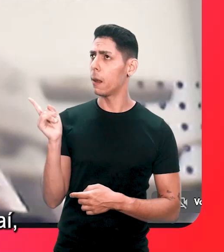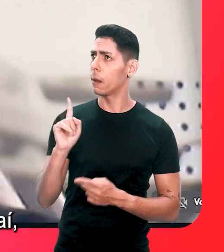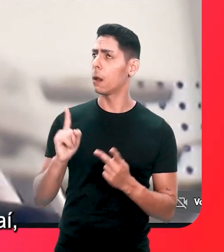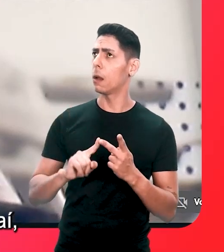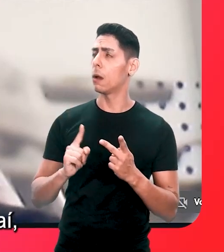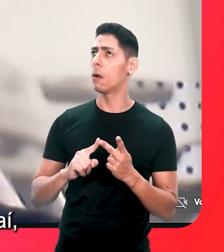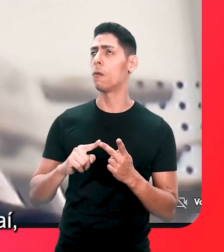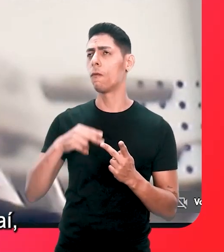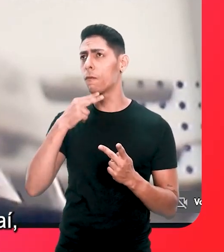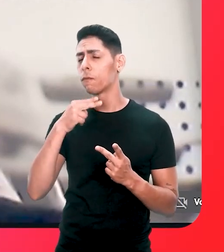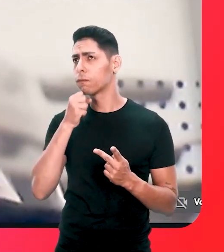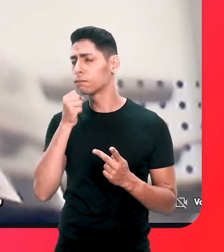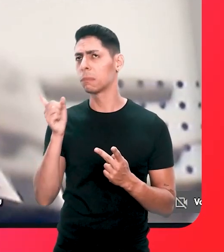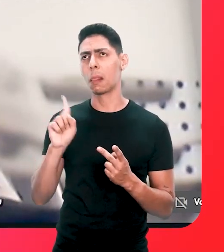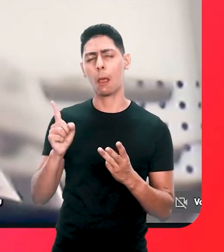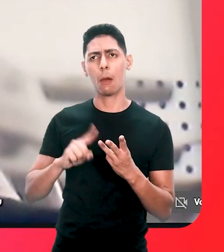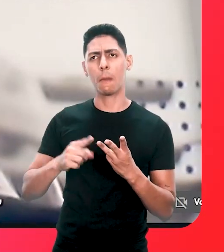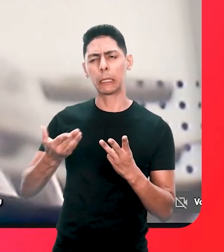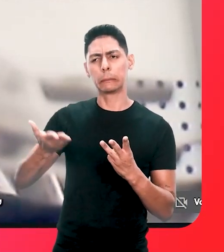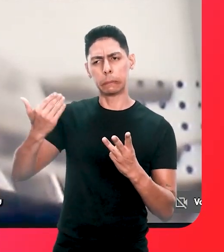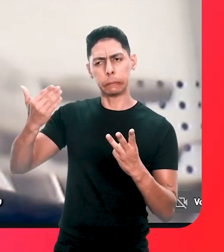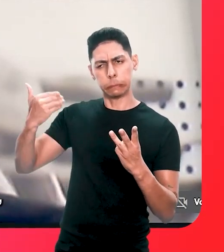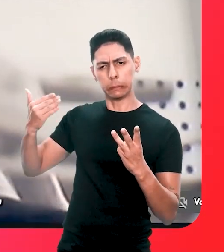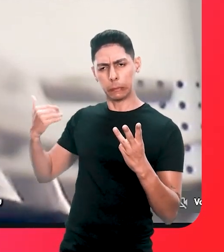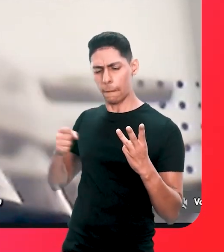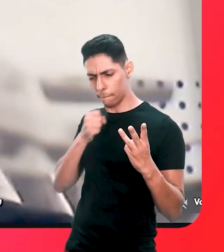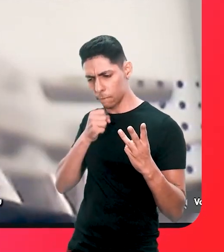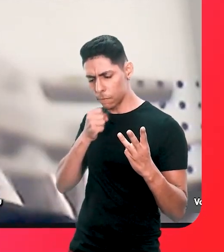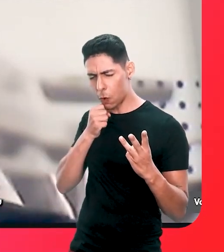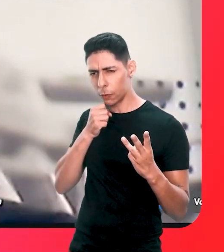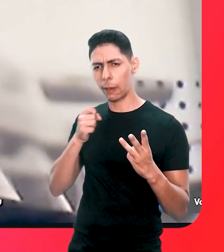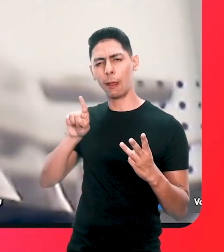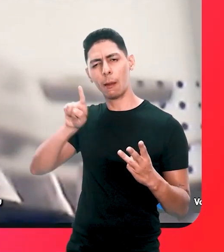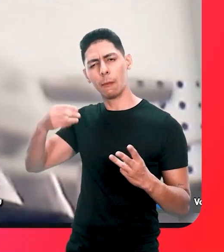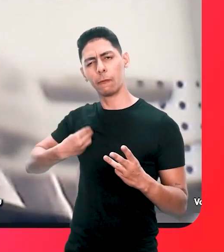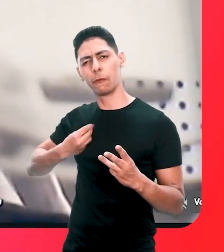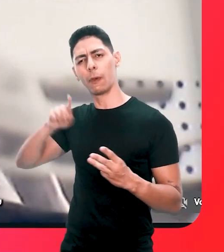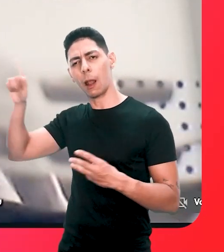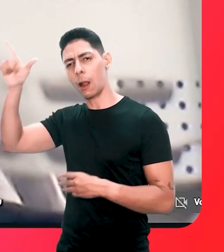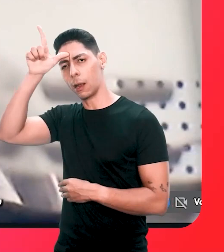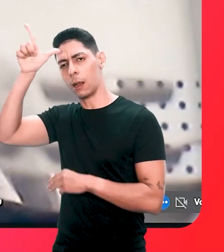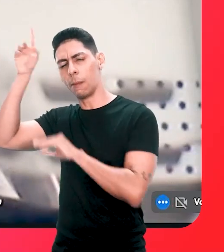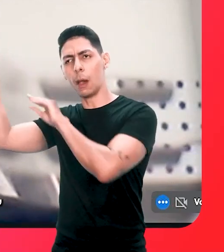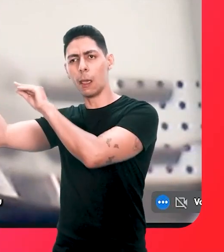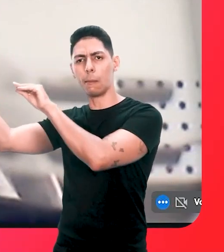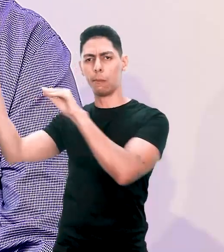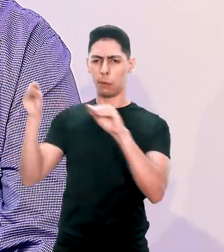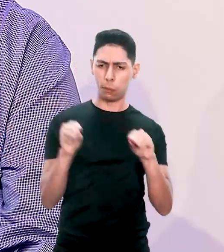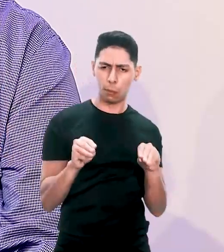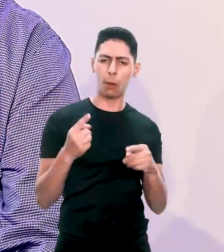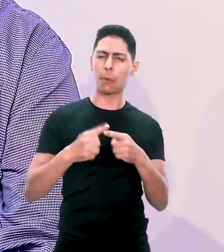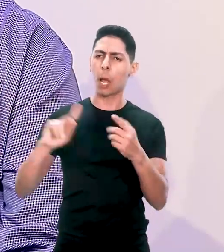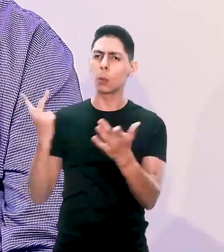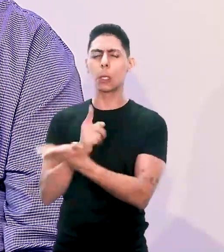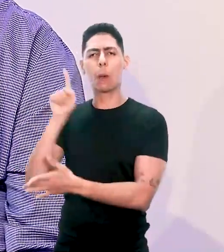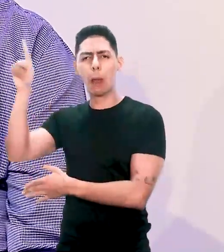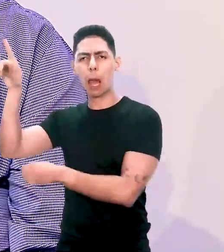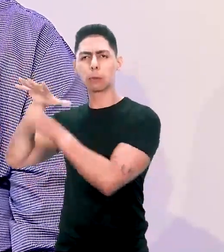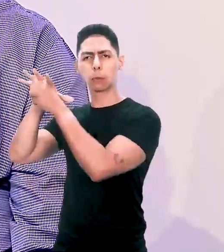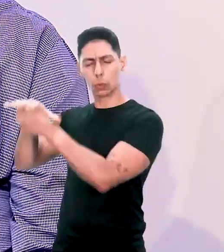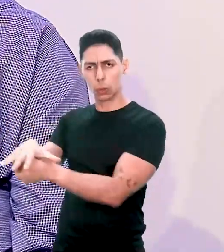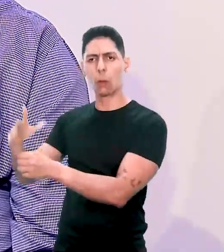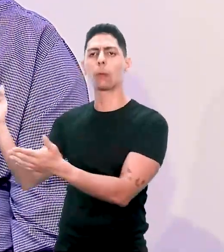trisavô, meu tetravô, por aí, é um daqueles que vieram da Alemanha, que tem uma colonização muito forte lá no Rio Grande do Sul.